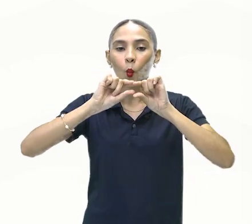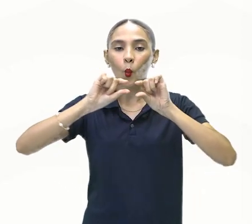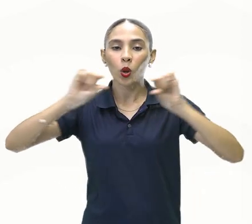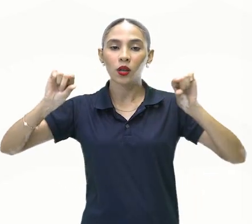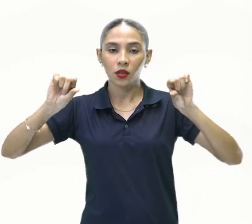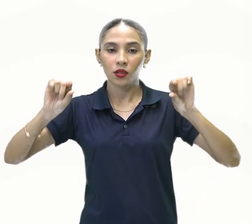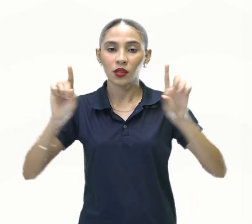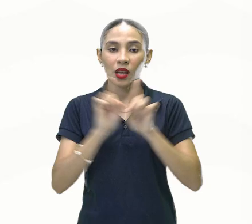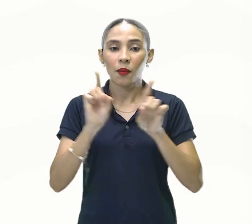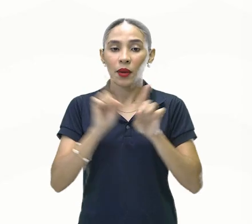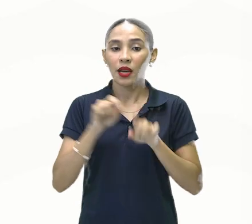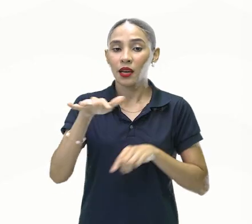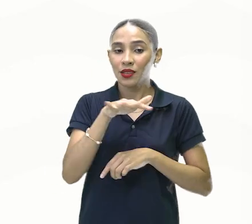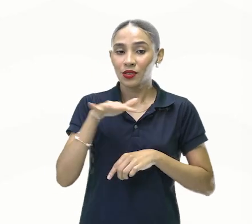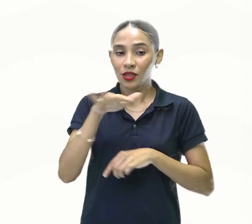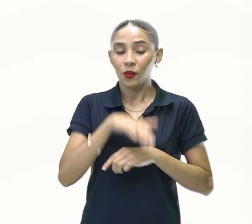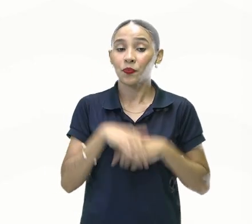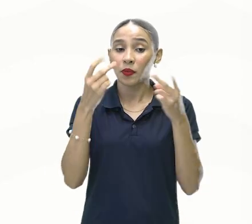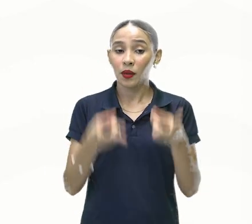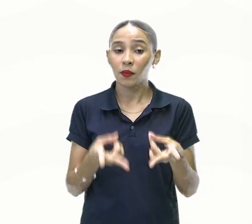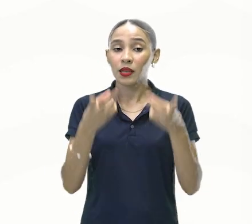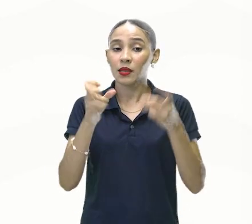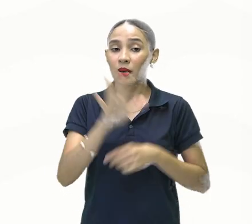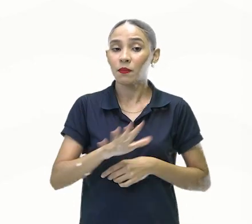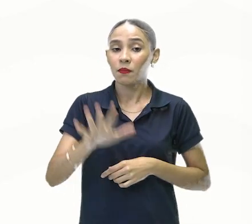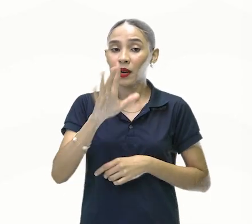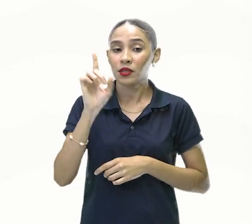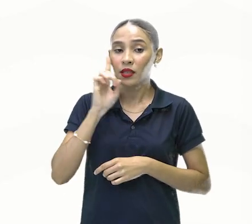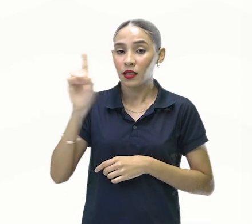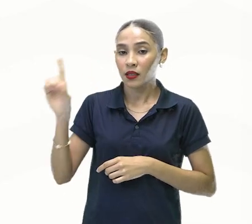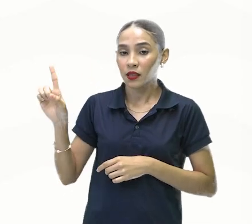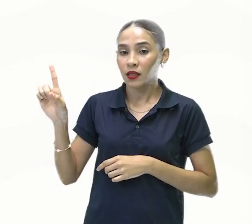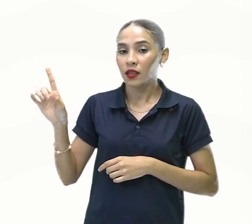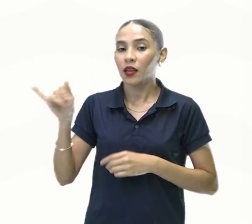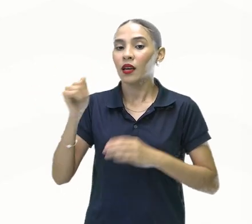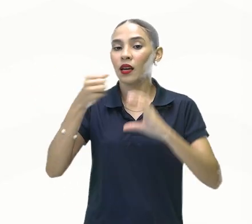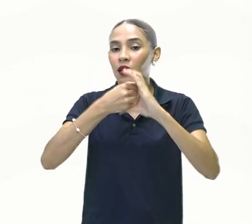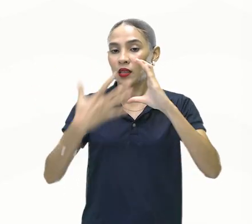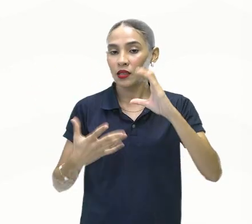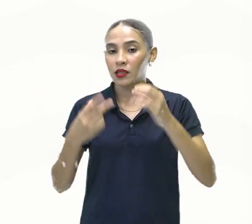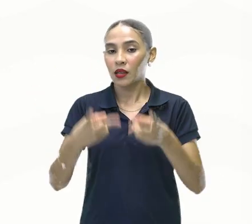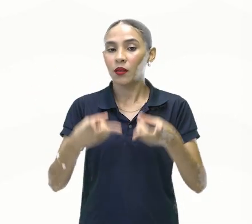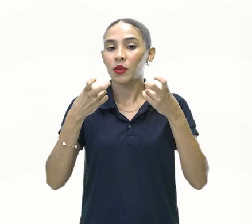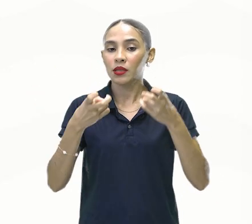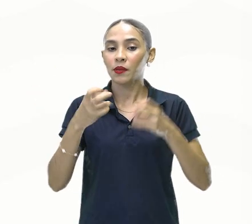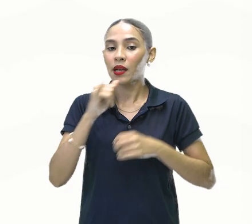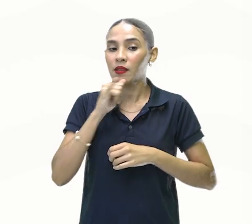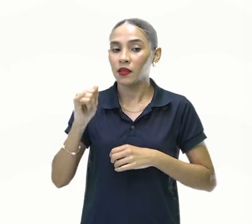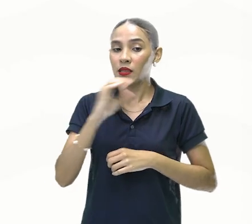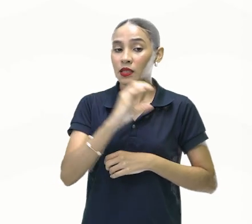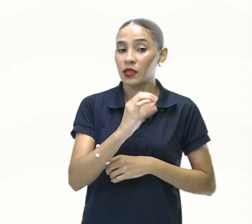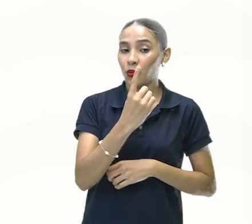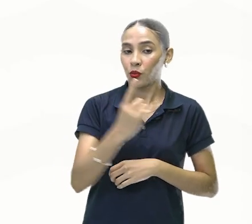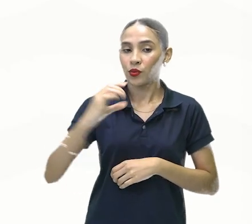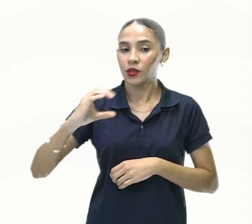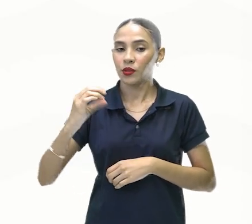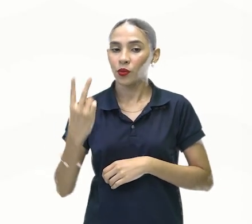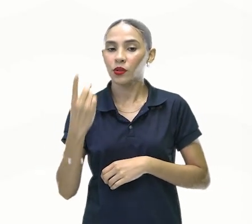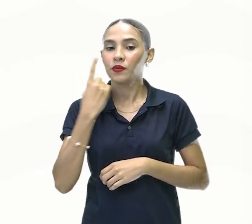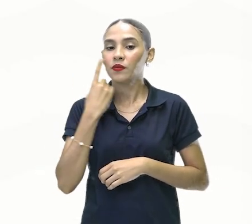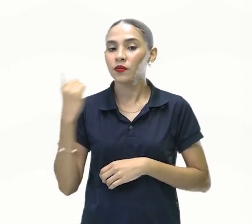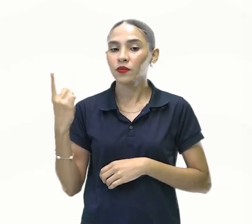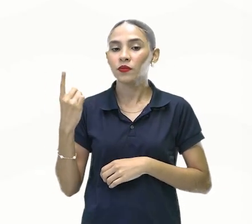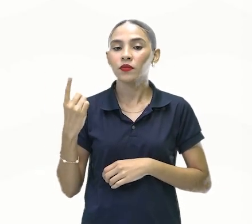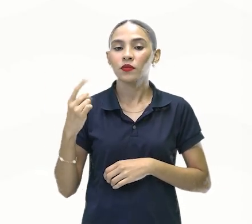mais espessa que a região central. Observe na figura ao lado os seus elementos que são C1